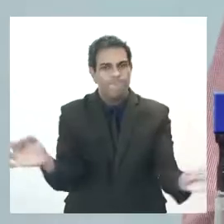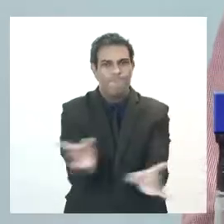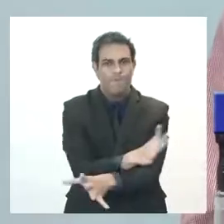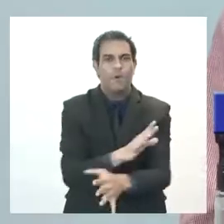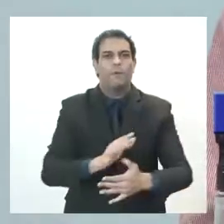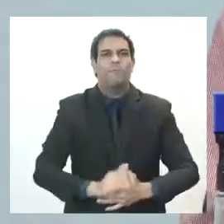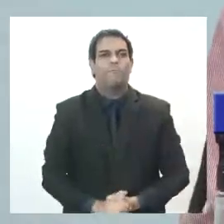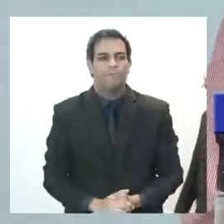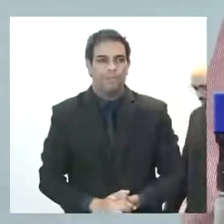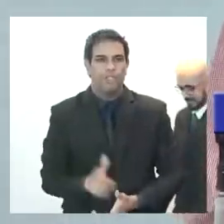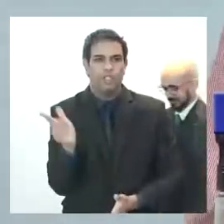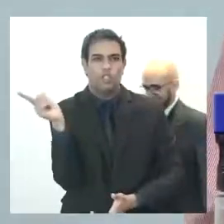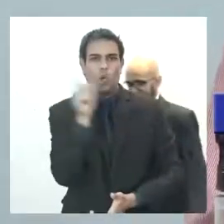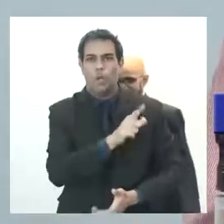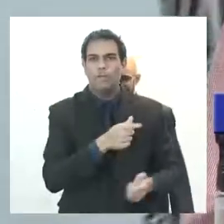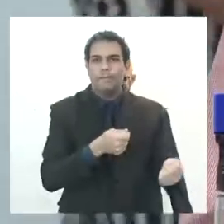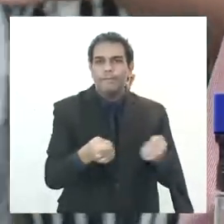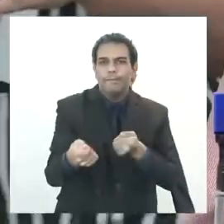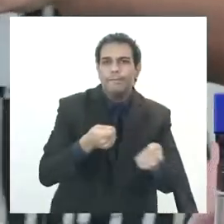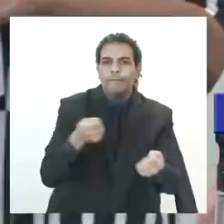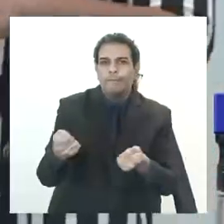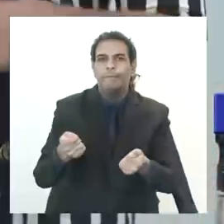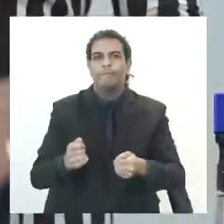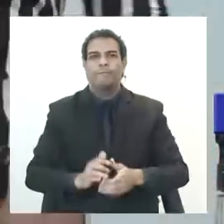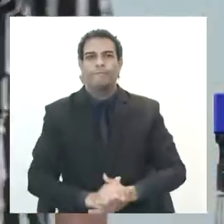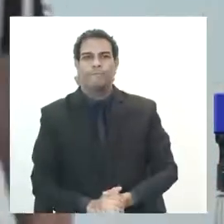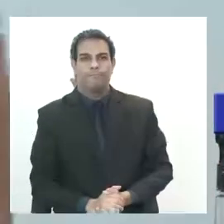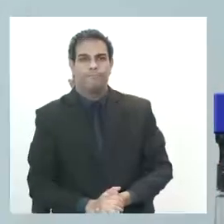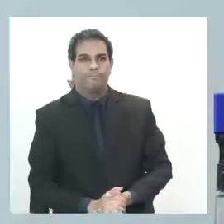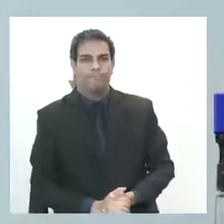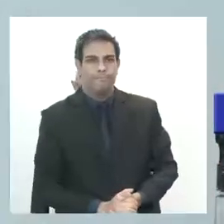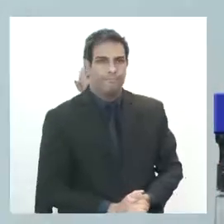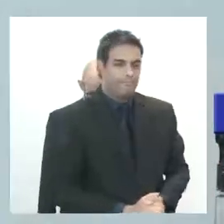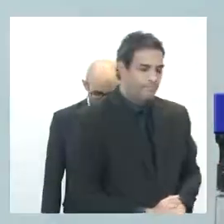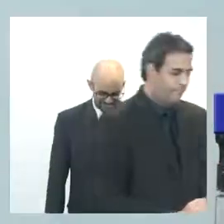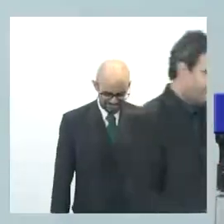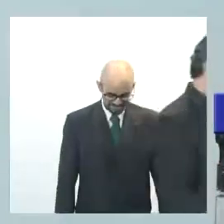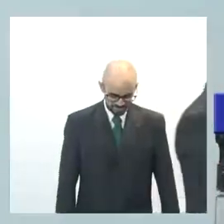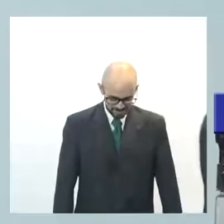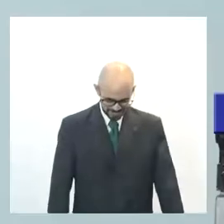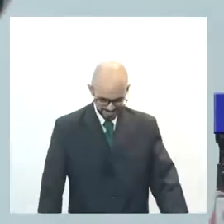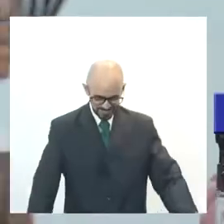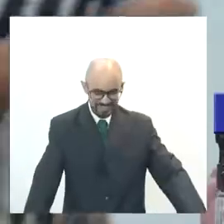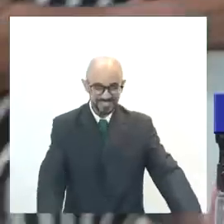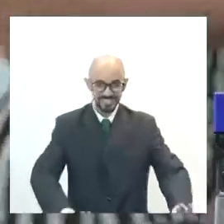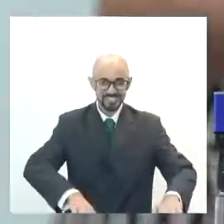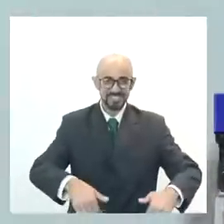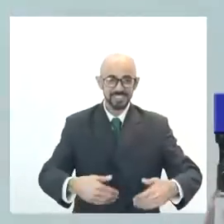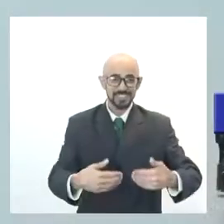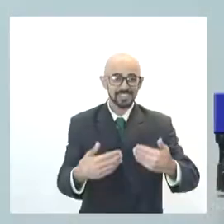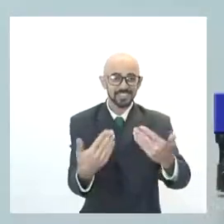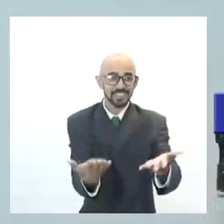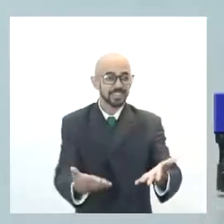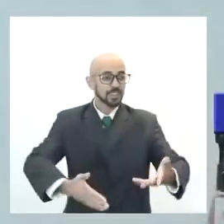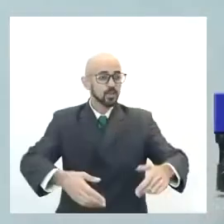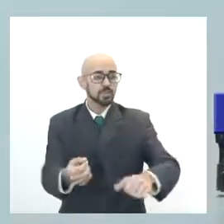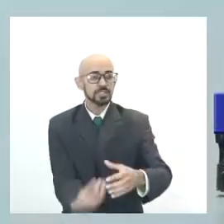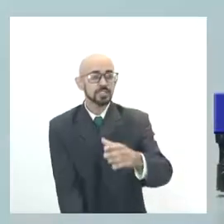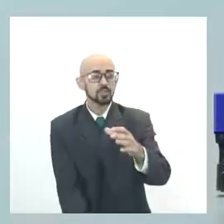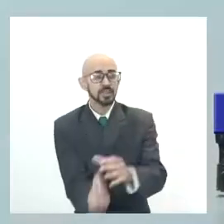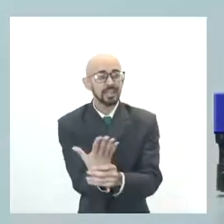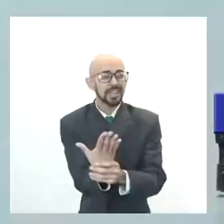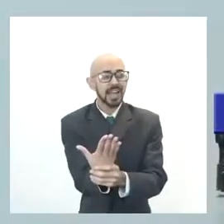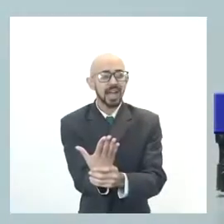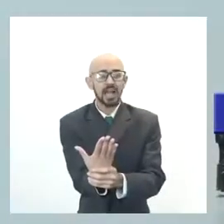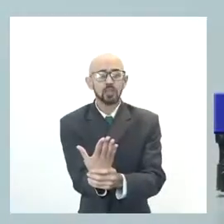no miudinho né porque a gente tem que reverter essa situação está sendo criado